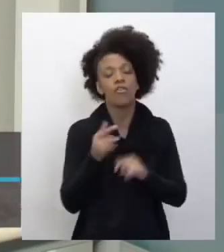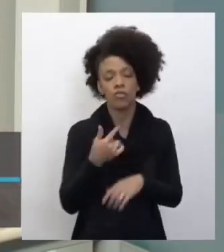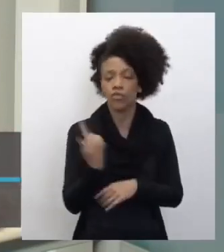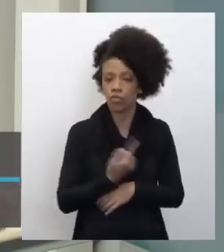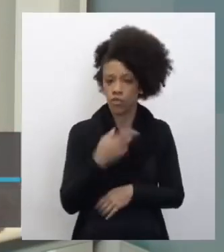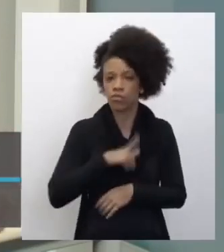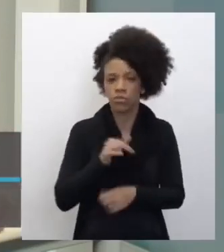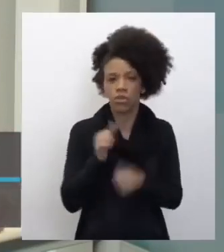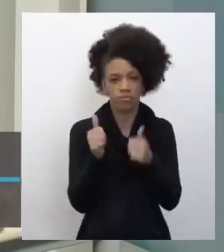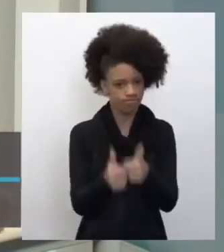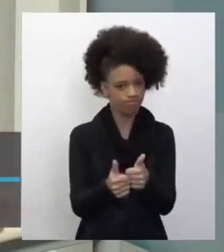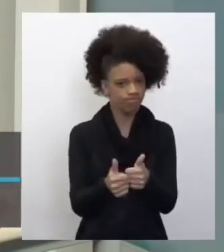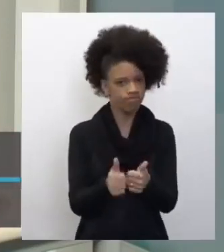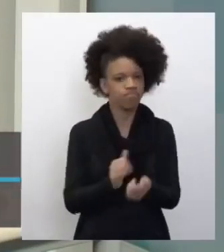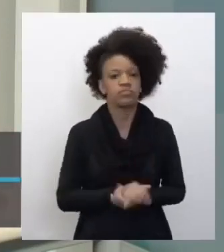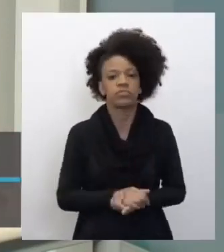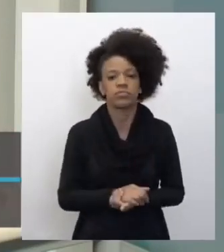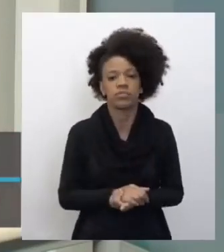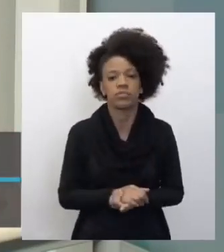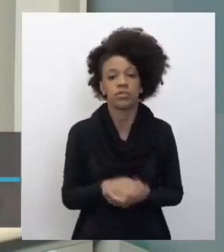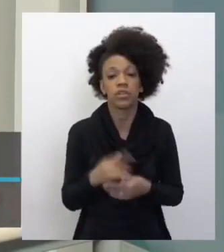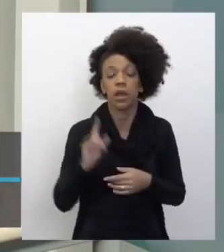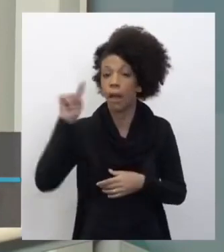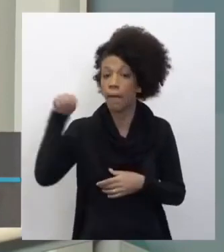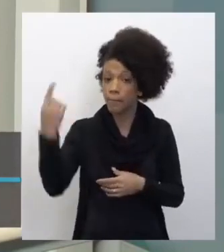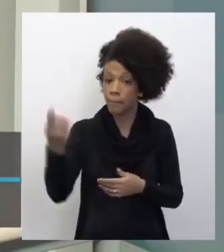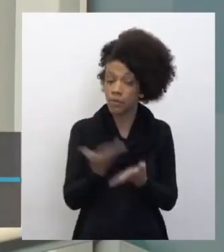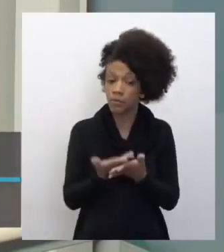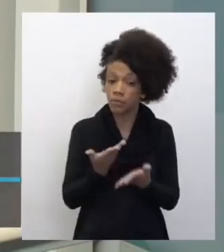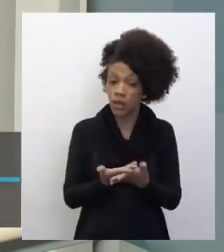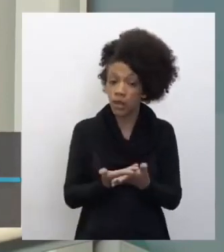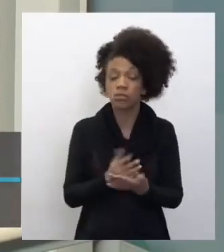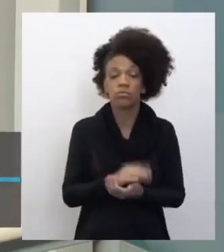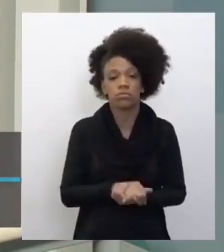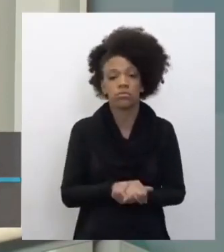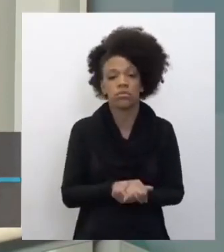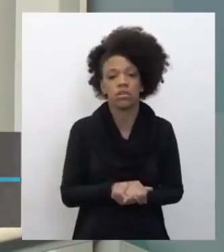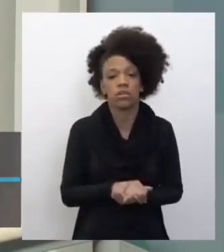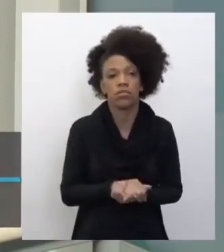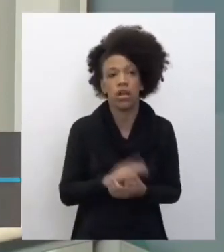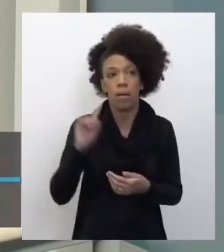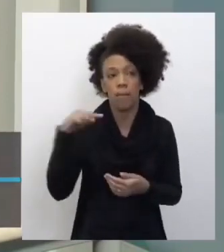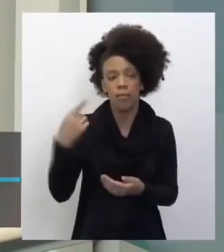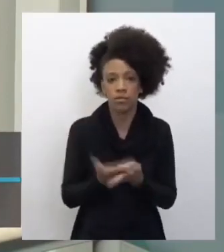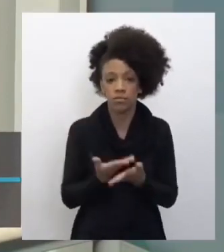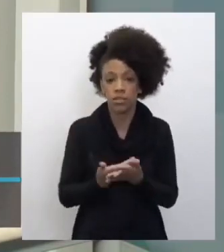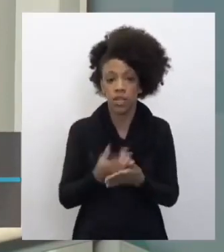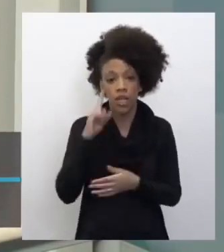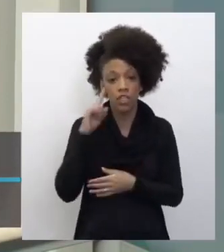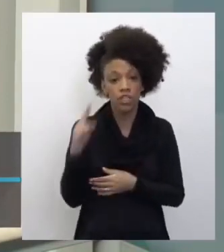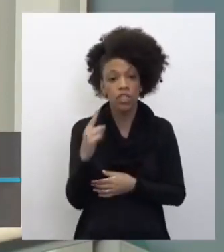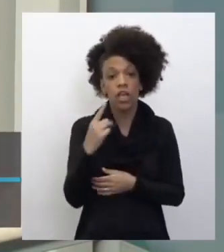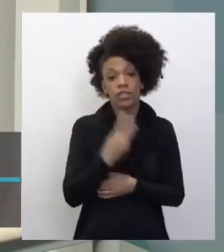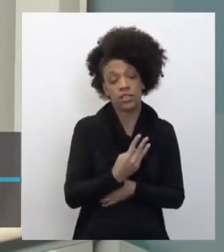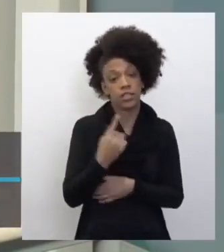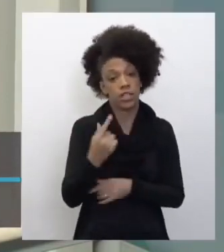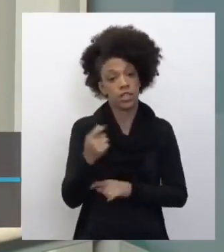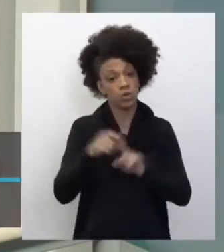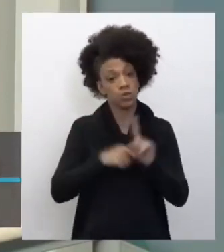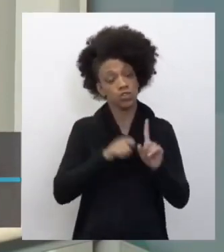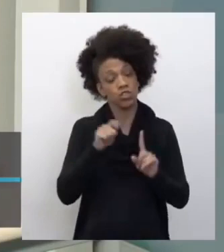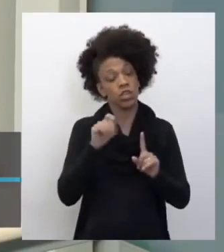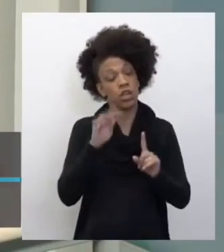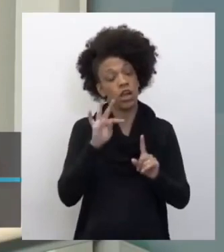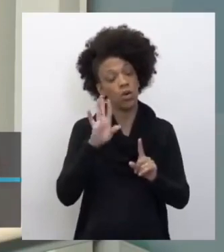certo? Então, isso vai ser para a próxima aula. Nossa próxima aula agora vai ser dia 31 de agosto, tá? Então tem